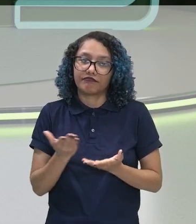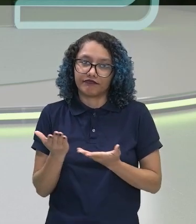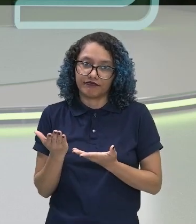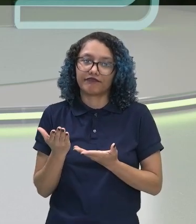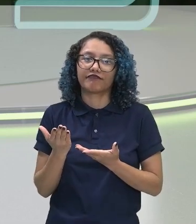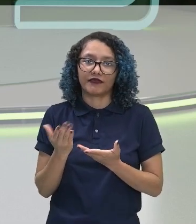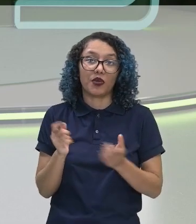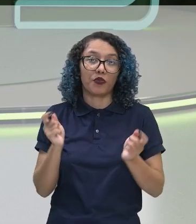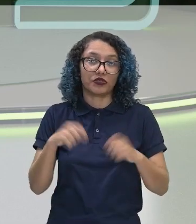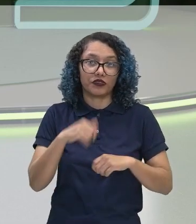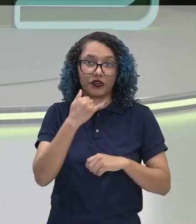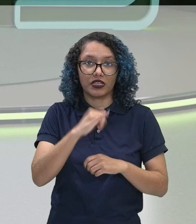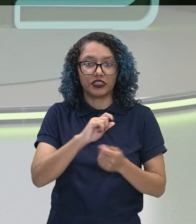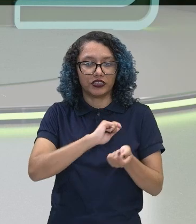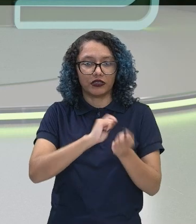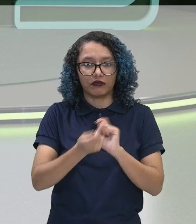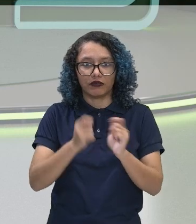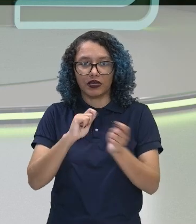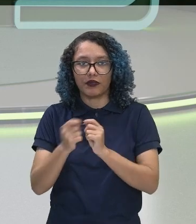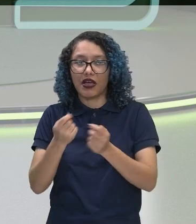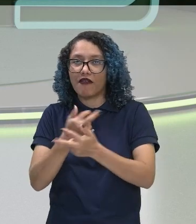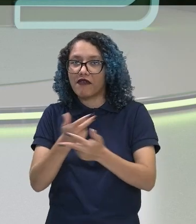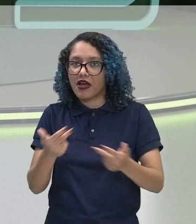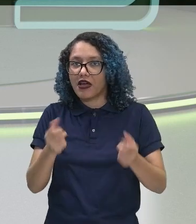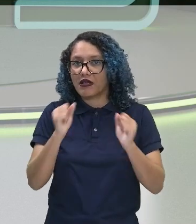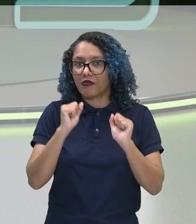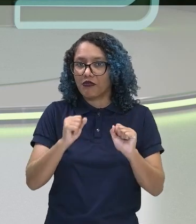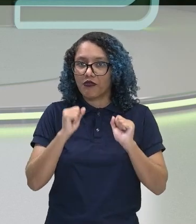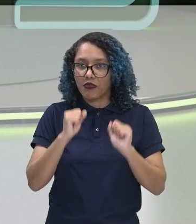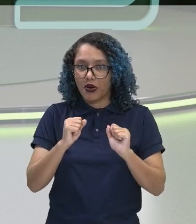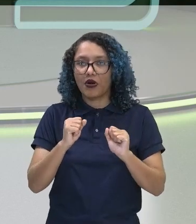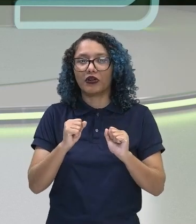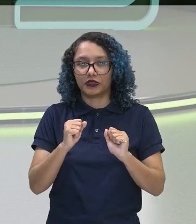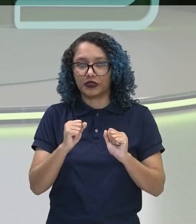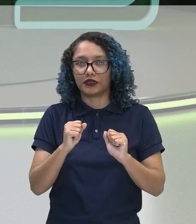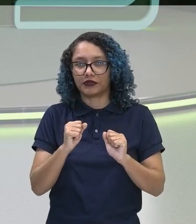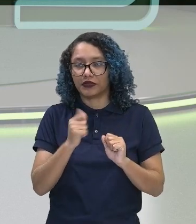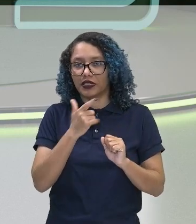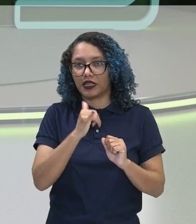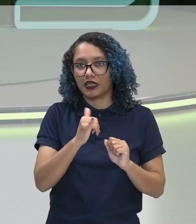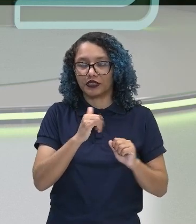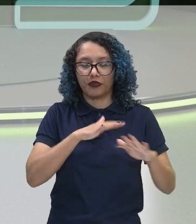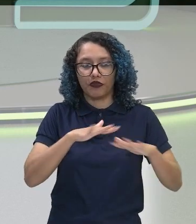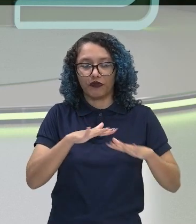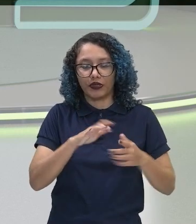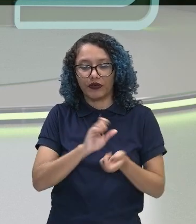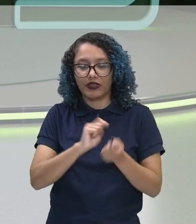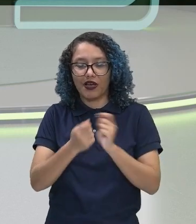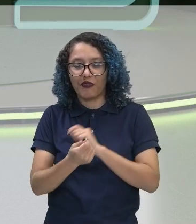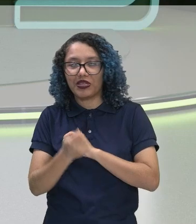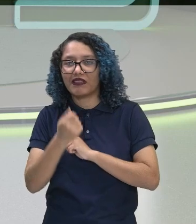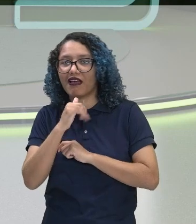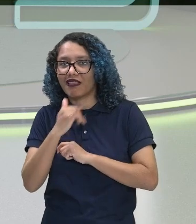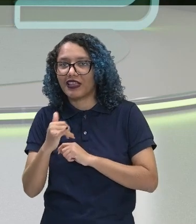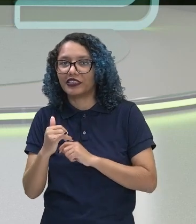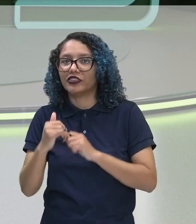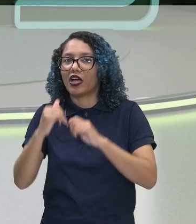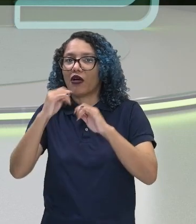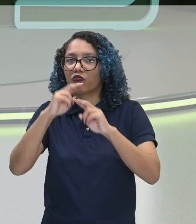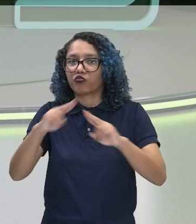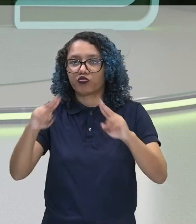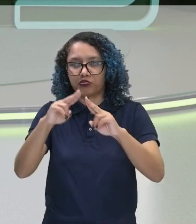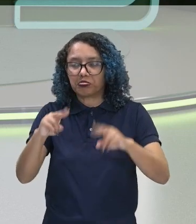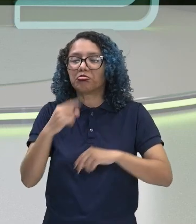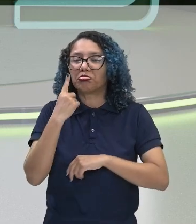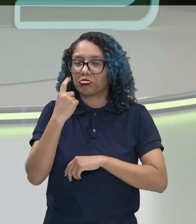na prática. A energia cinética do movimento sendo transformada em energia elétrica, tá? Então, bem interessante a